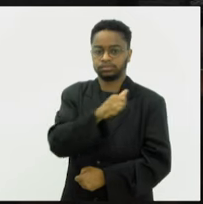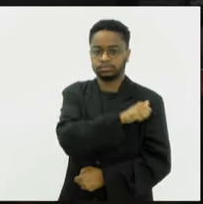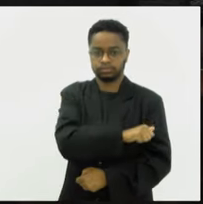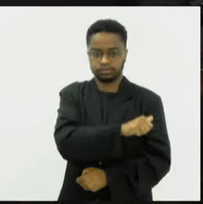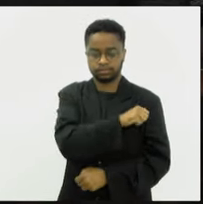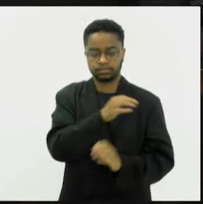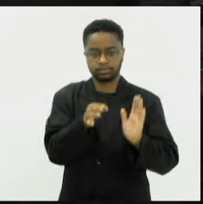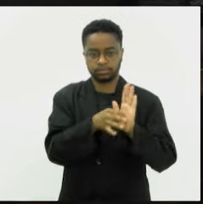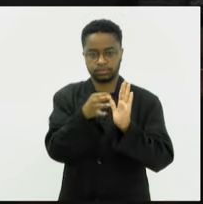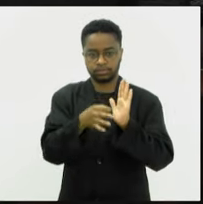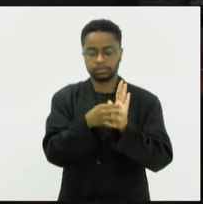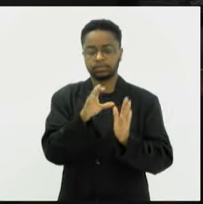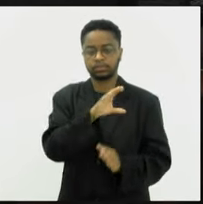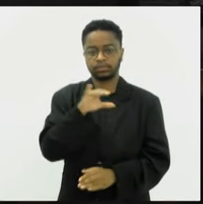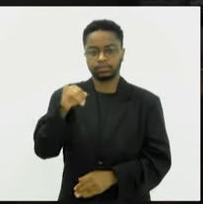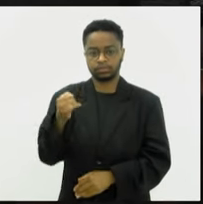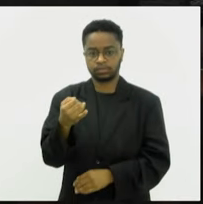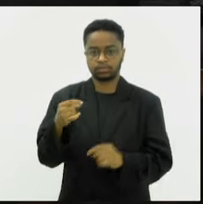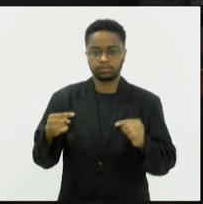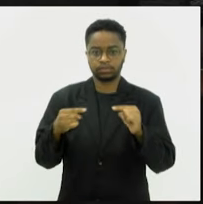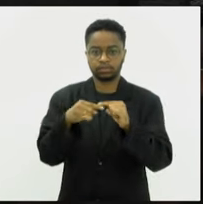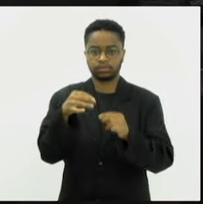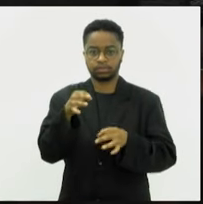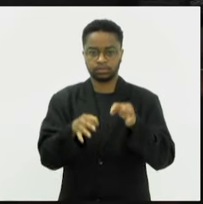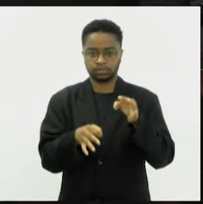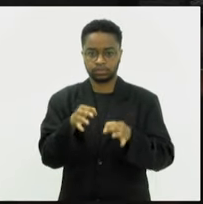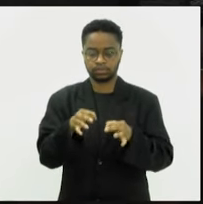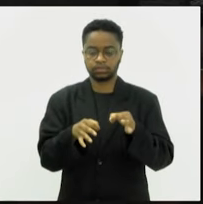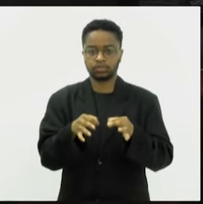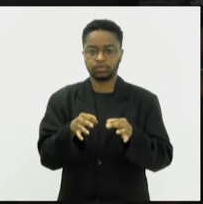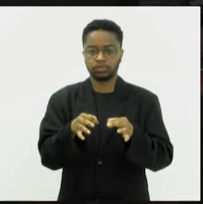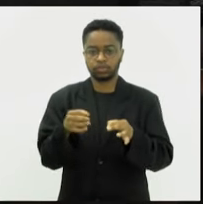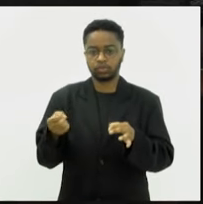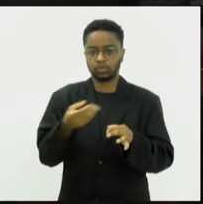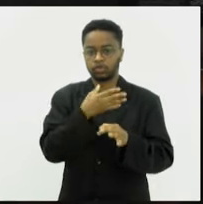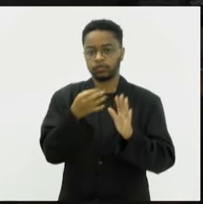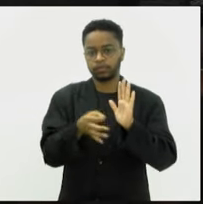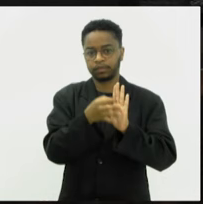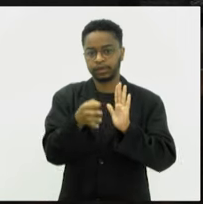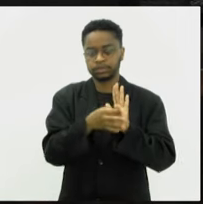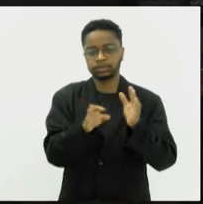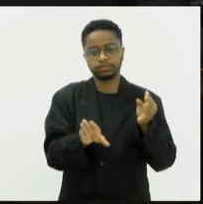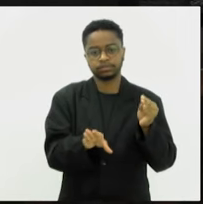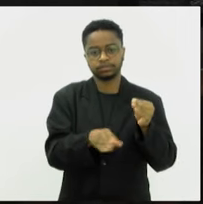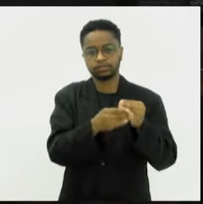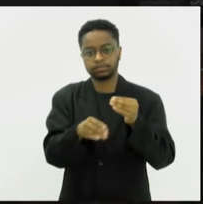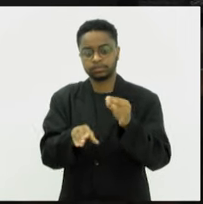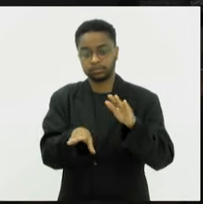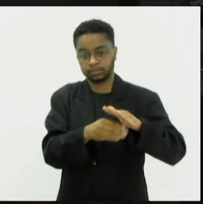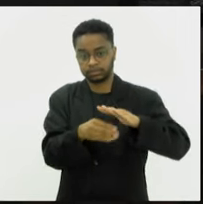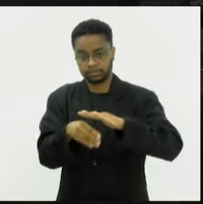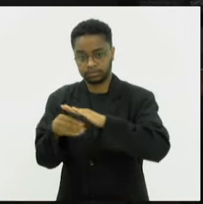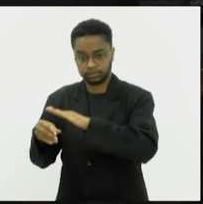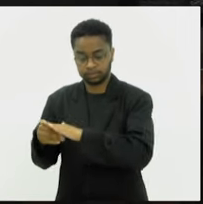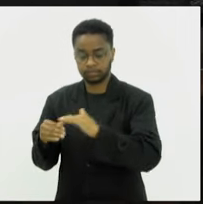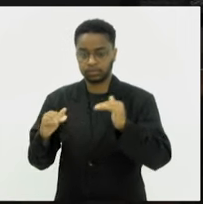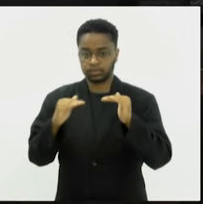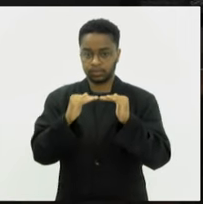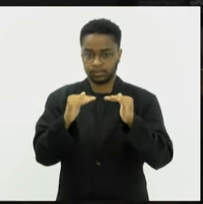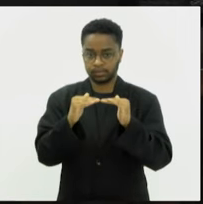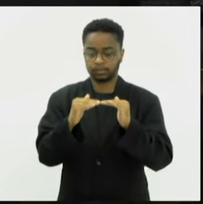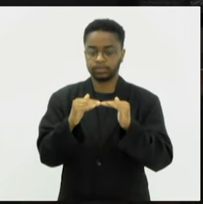da Comissão de Constituição e Justiça pela juridicidade. Novo parecer, as emendas de plenário da Comissão de Constituição e Justiça.